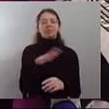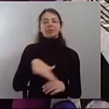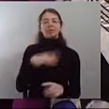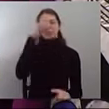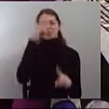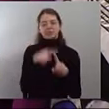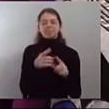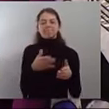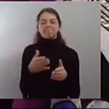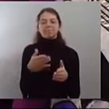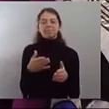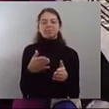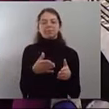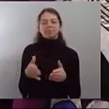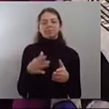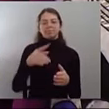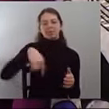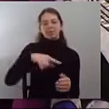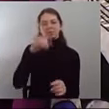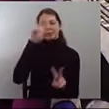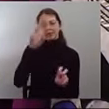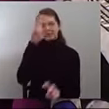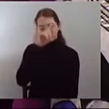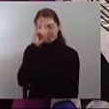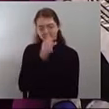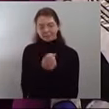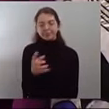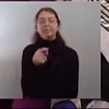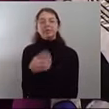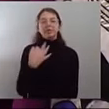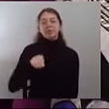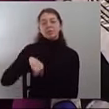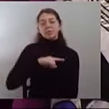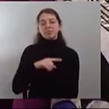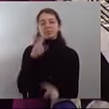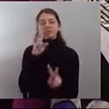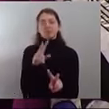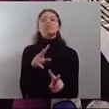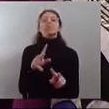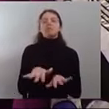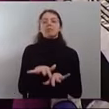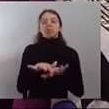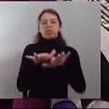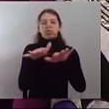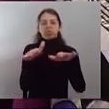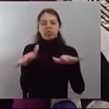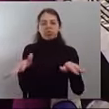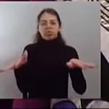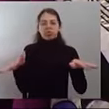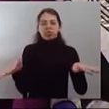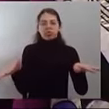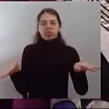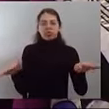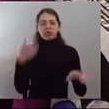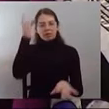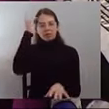Porto Salvo, na Rotunda dos Cavalos, local onde todos vimos por duas vezes o leito vir por fora e inundar até as próprias instalações dos bombeiros de